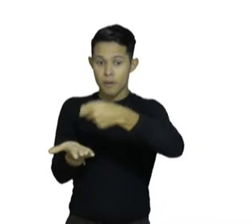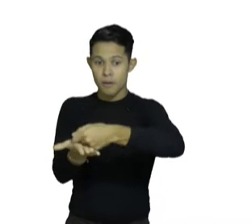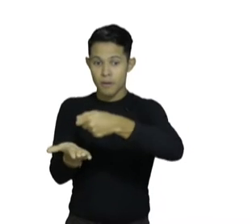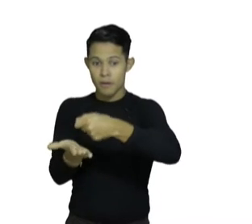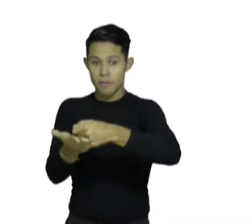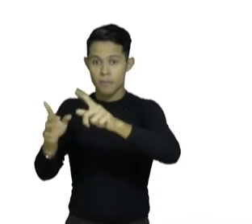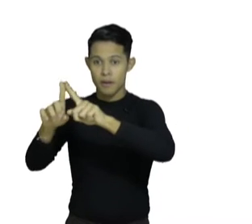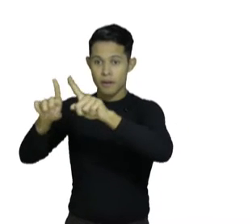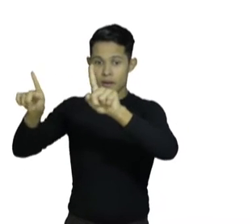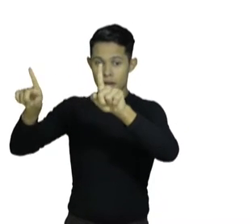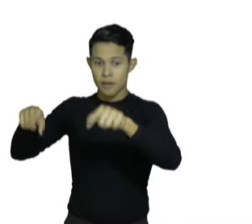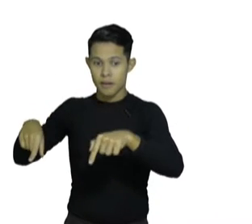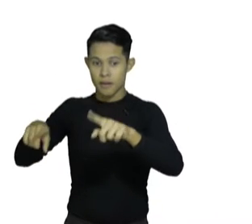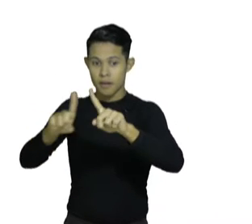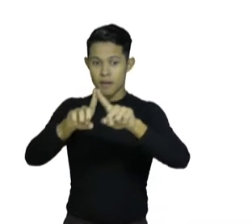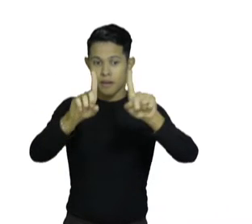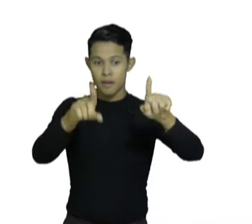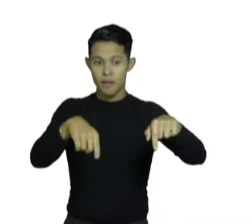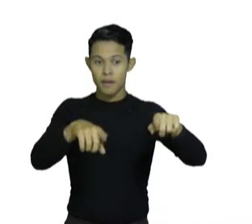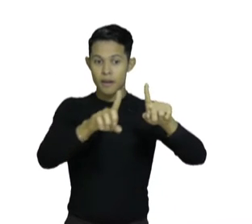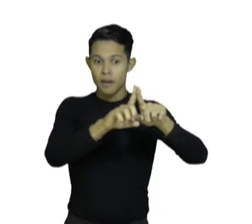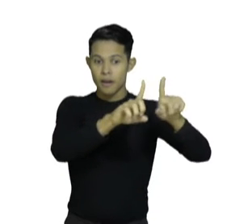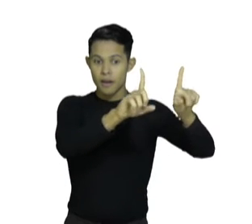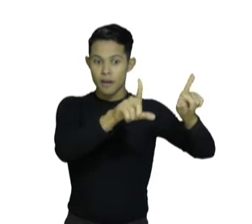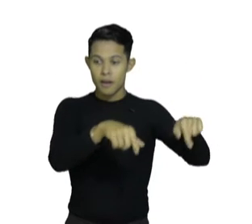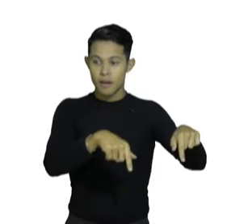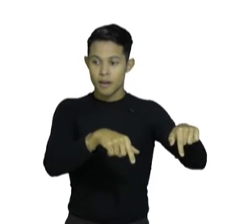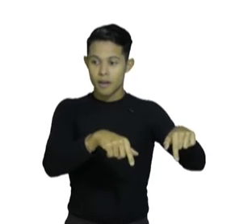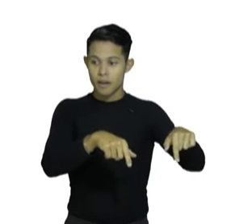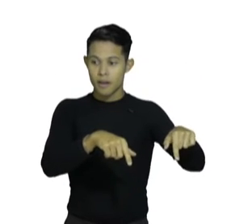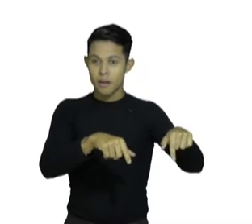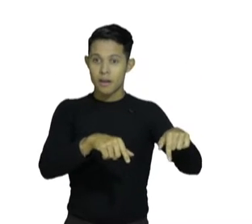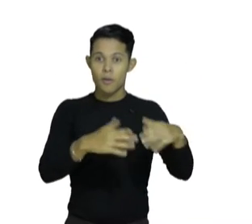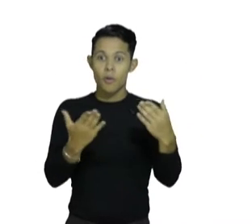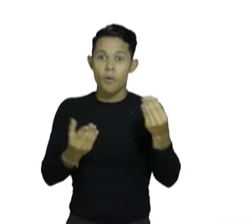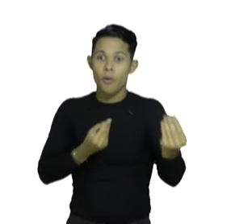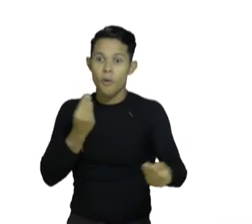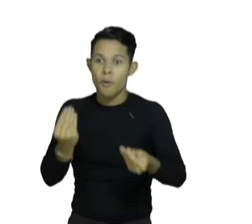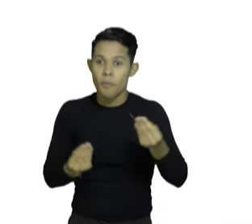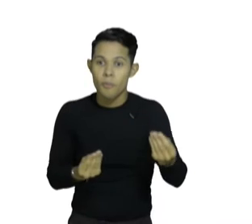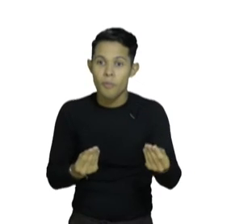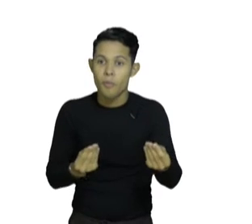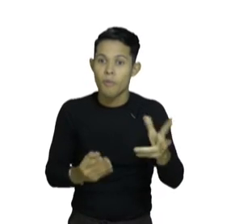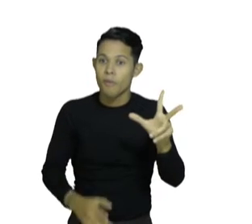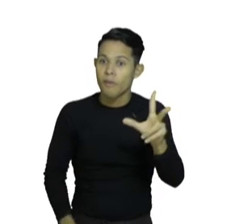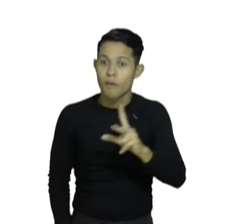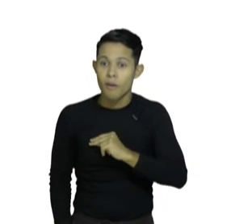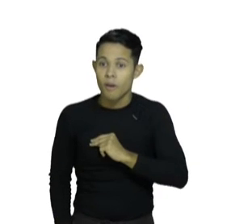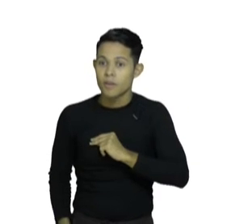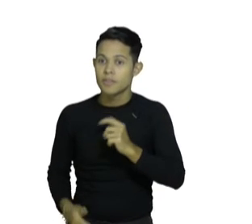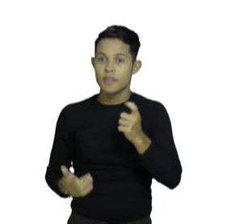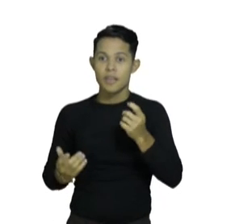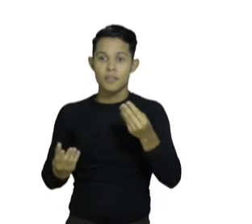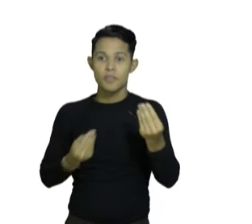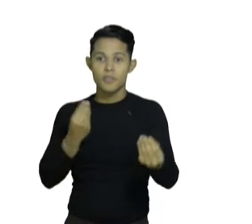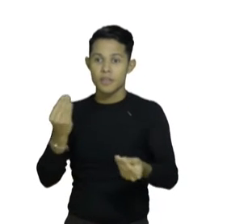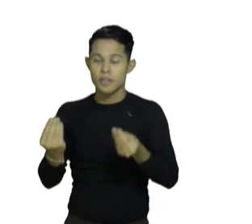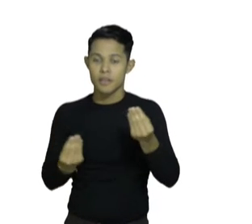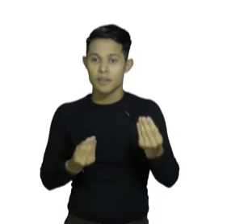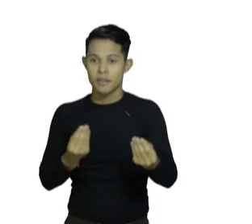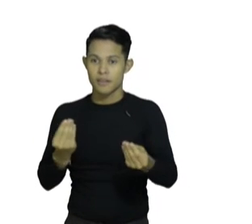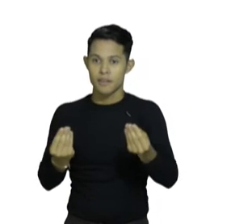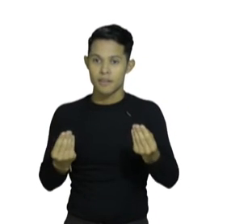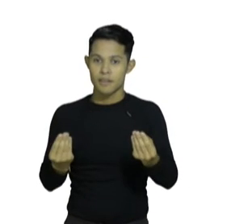quem de você nós se damos ao Luxo de fazer isso gente é inadmissível E nós como